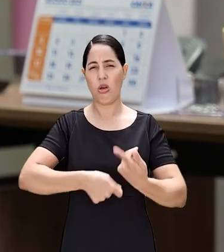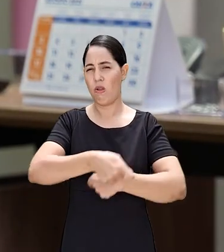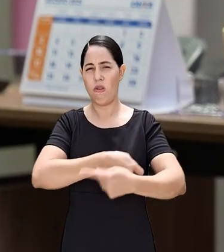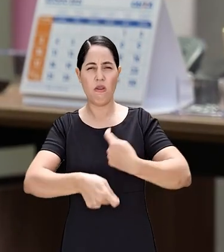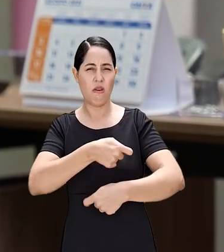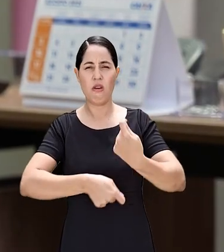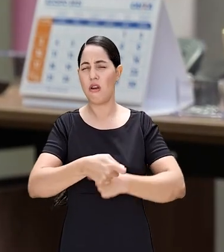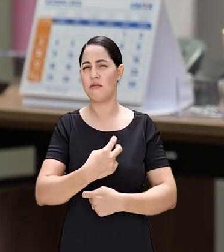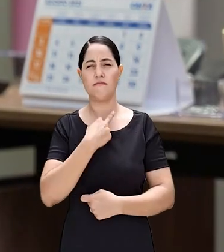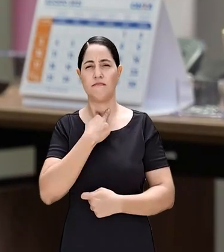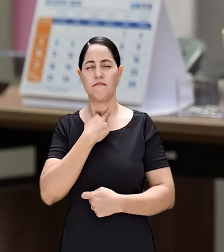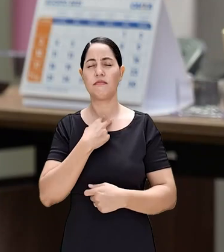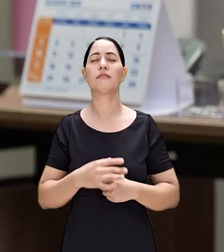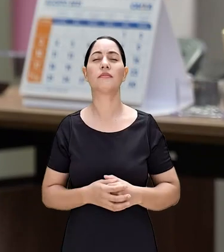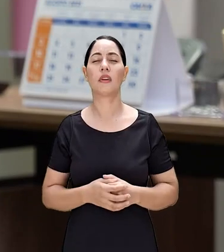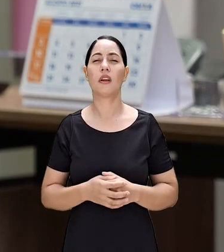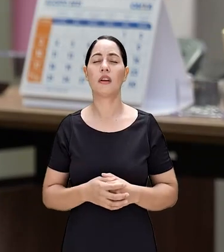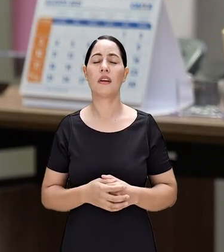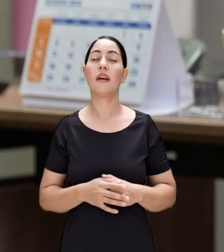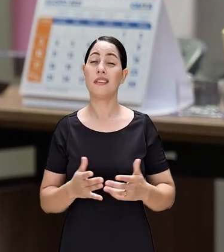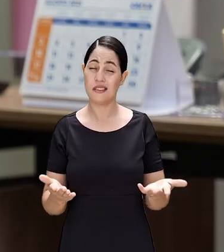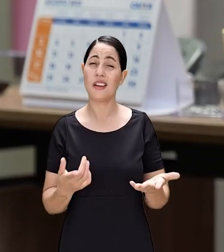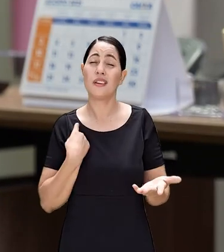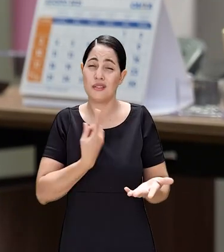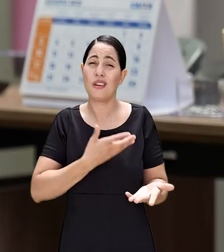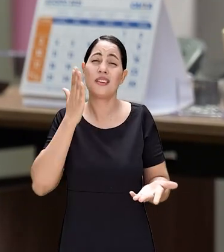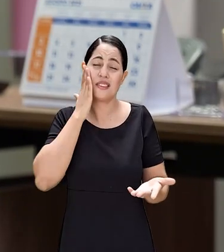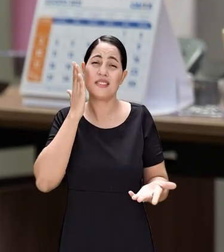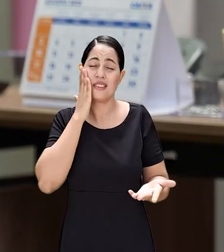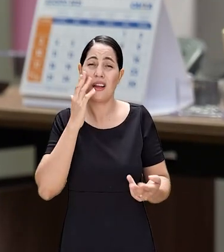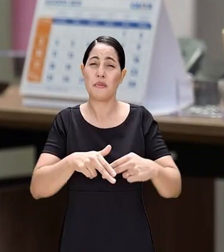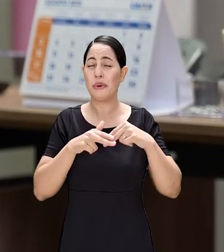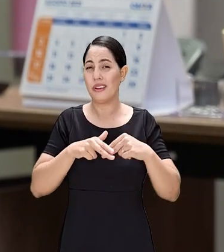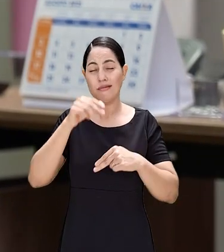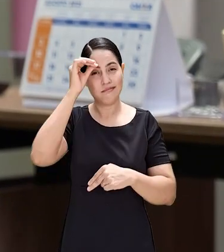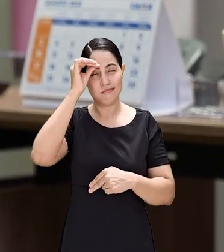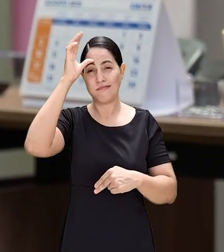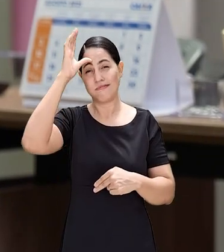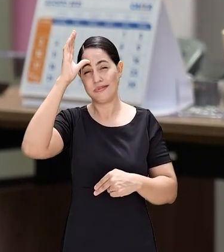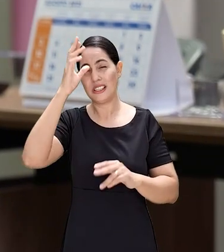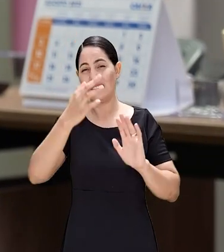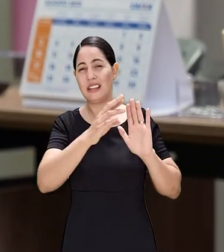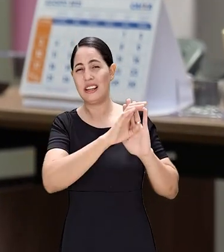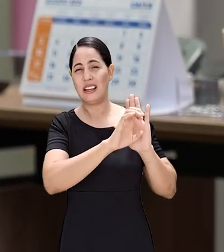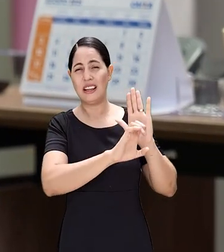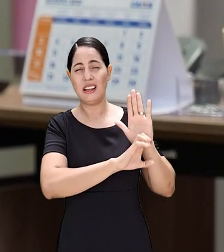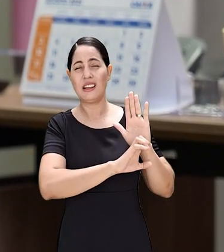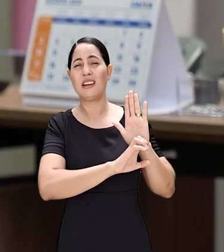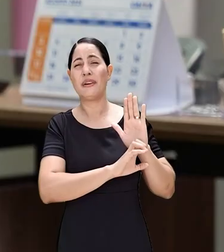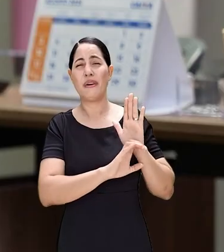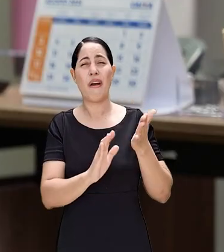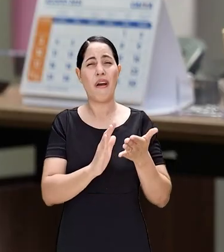de banalização da profissão. Embora hoje, por falta de conhecimento das normas éticas,